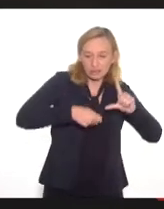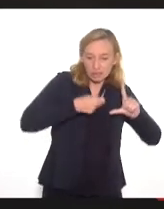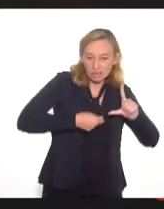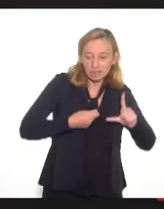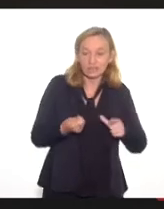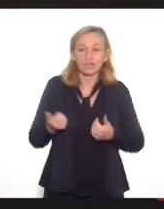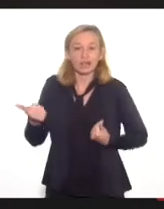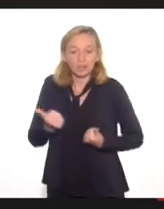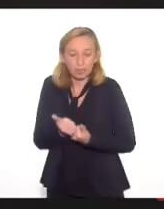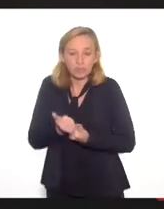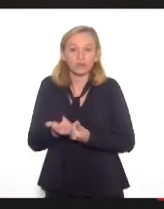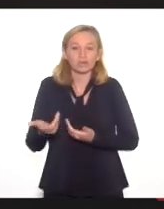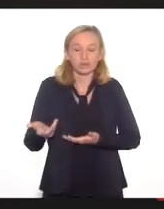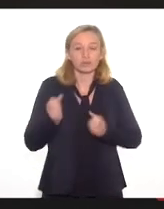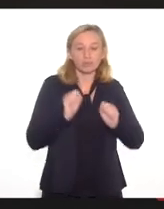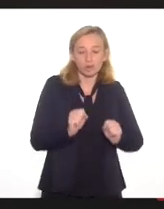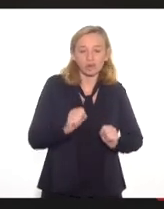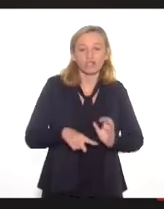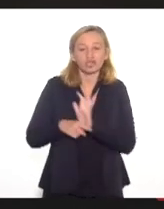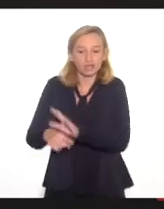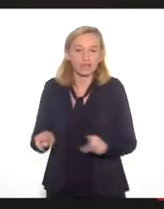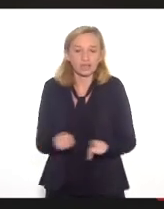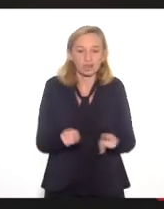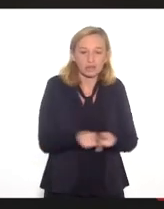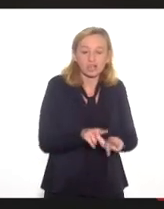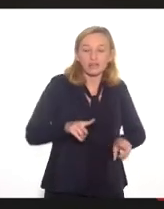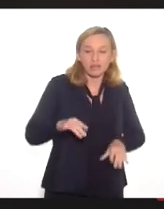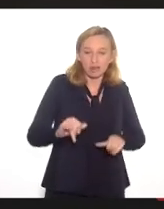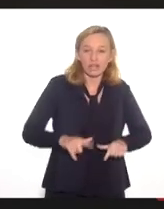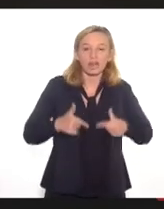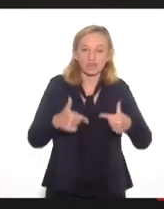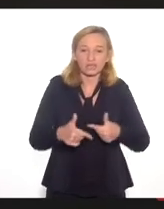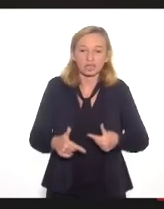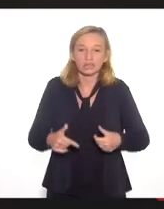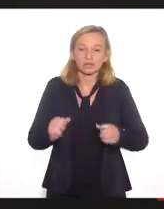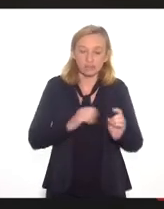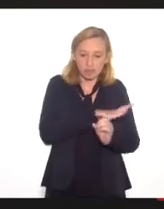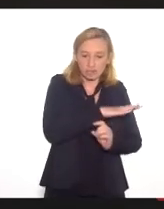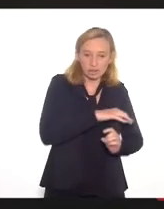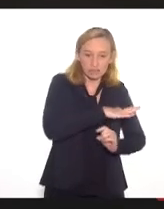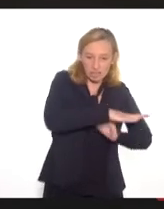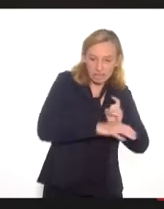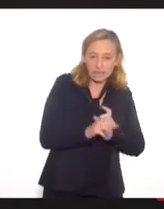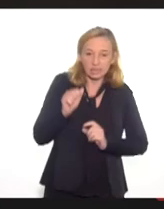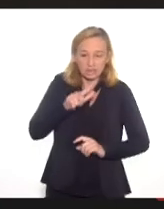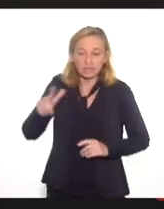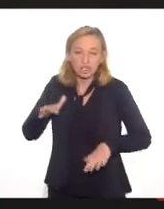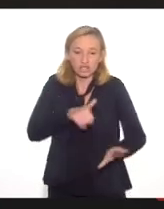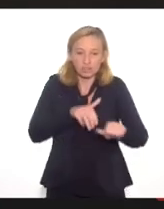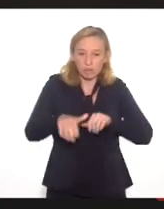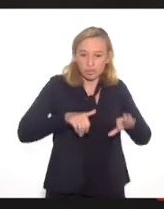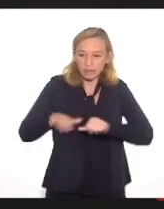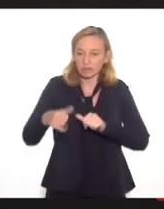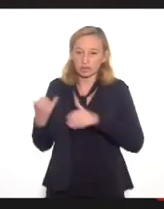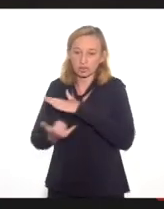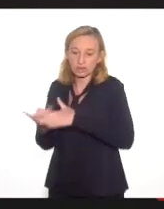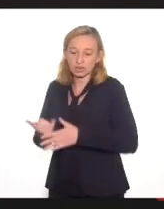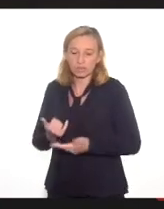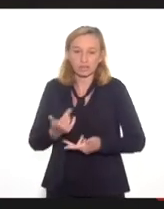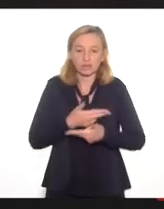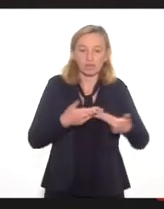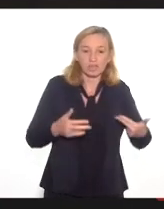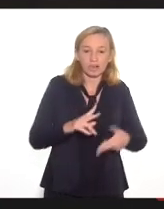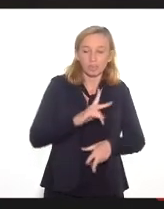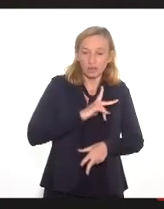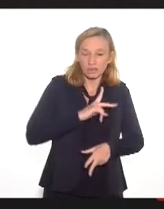Ação da Cidadania pode ajudar nessa questão a gente vai agir como sociedade civil faz um chamamento às instituições tanto públicas